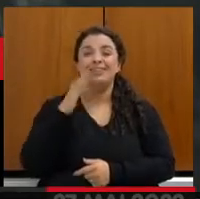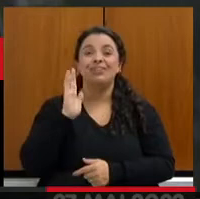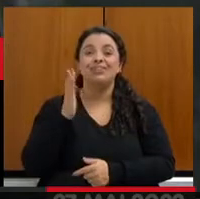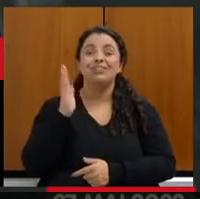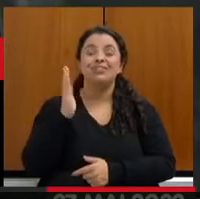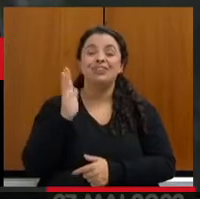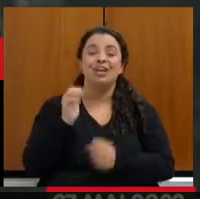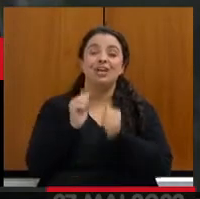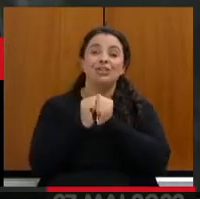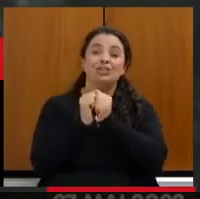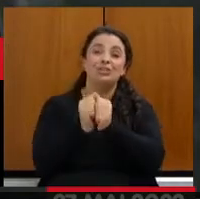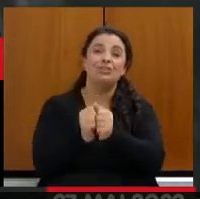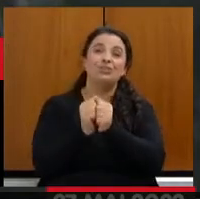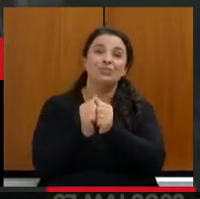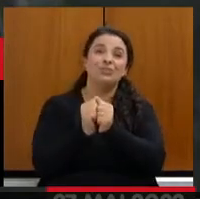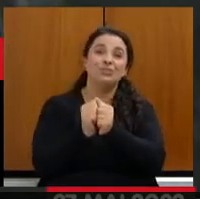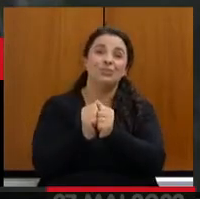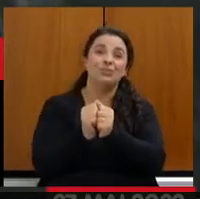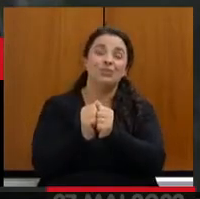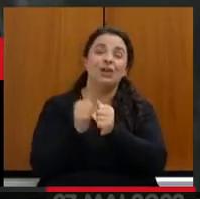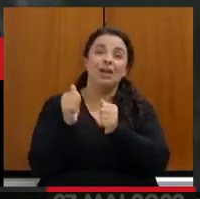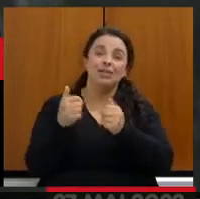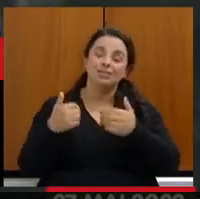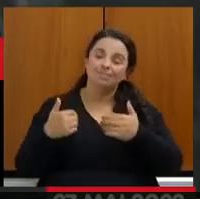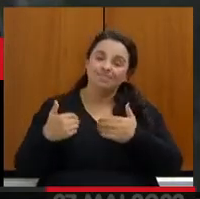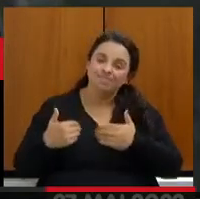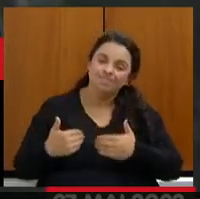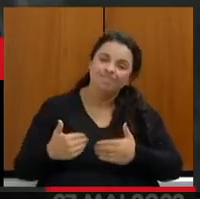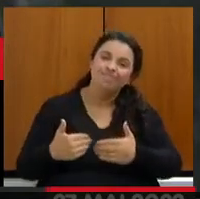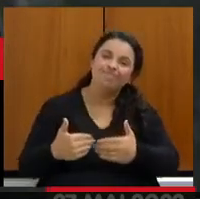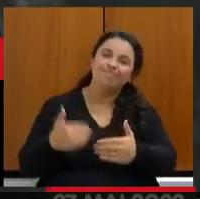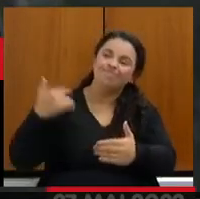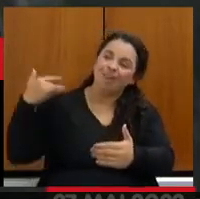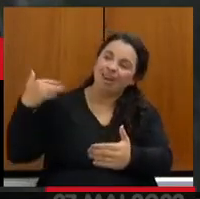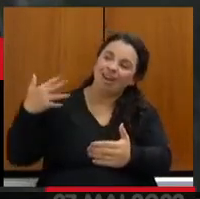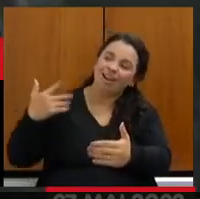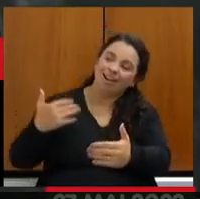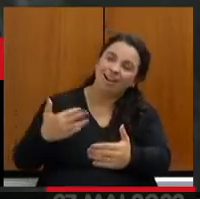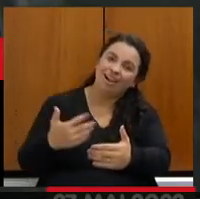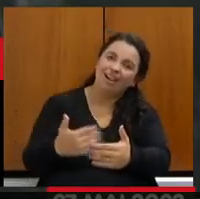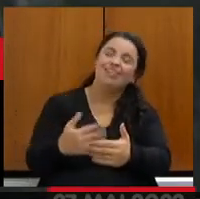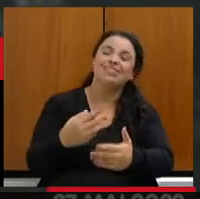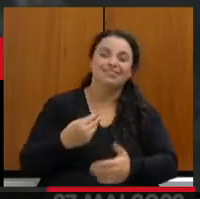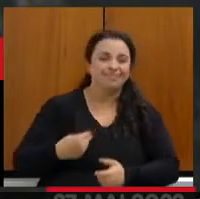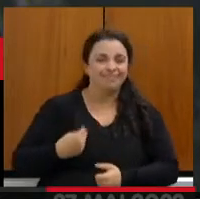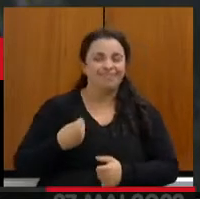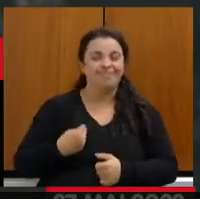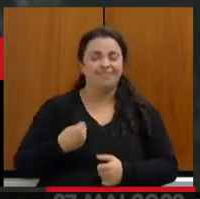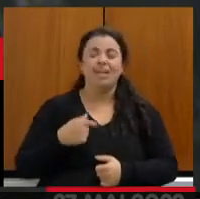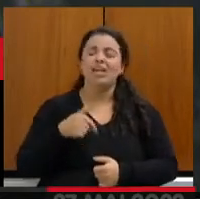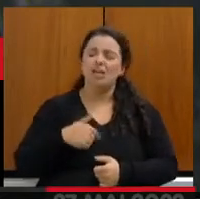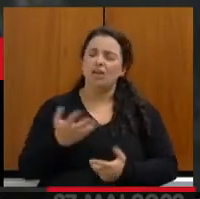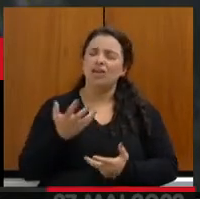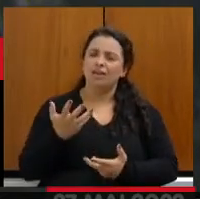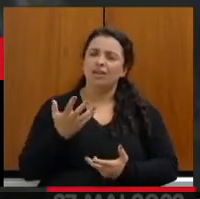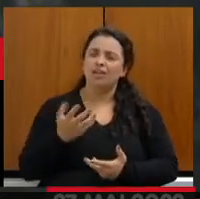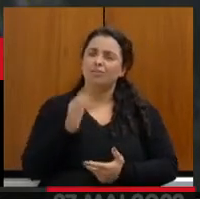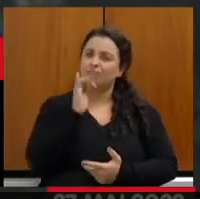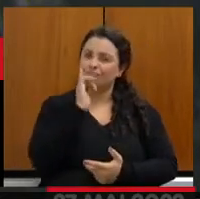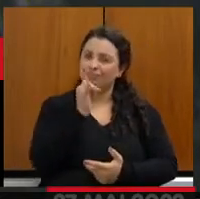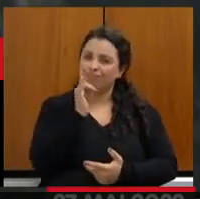essa longa caminhada e eu queria compartilhar e dedicar aqui